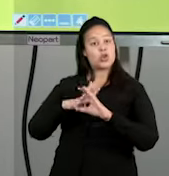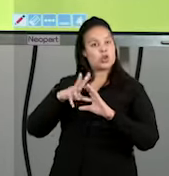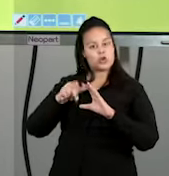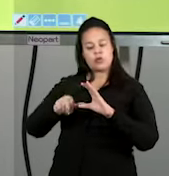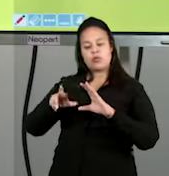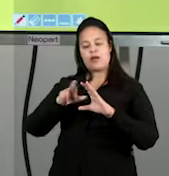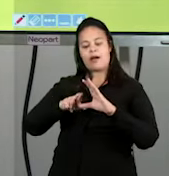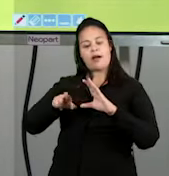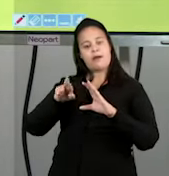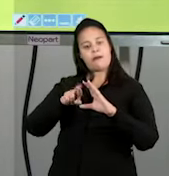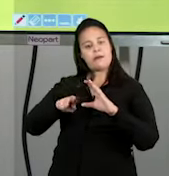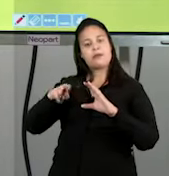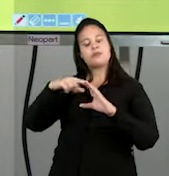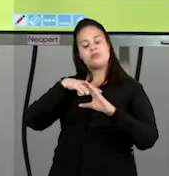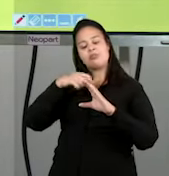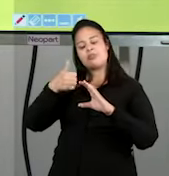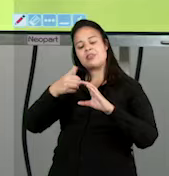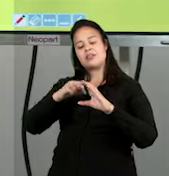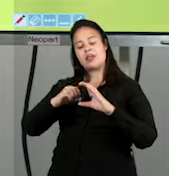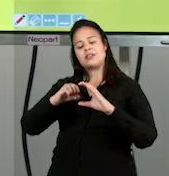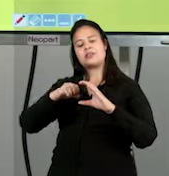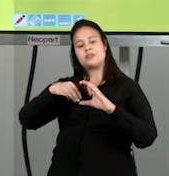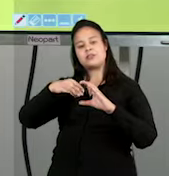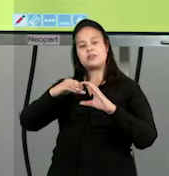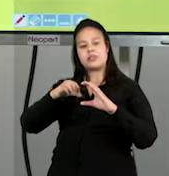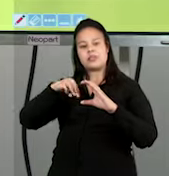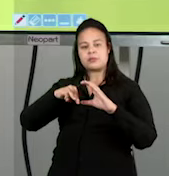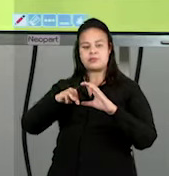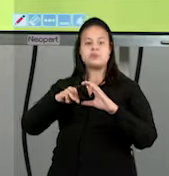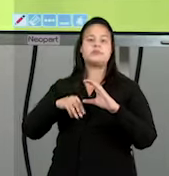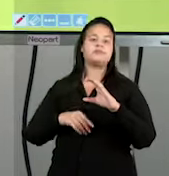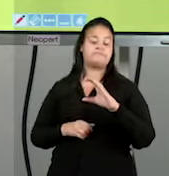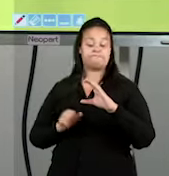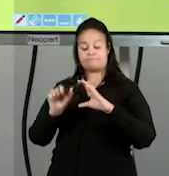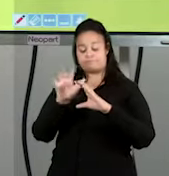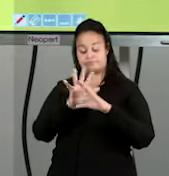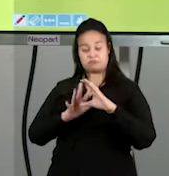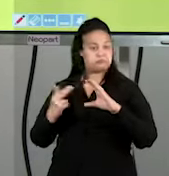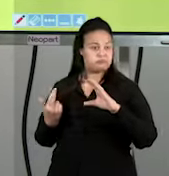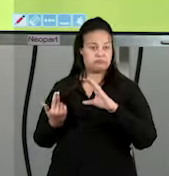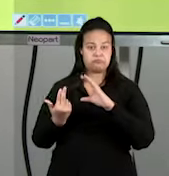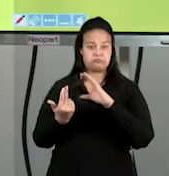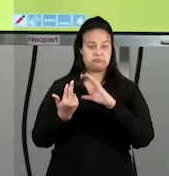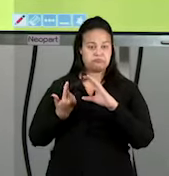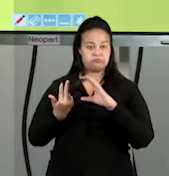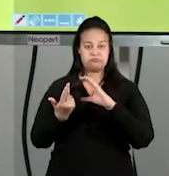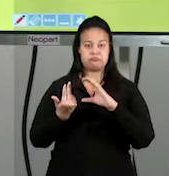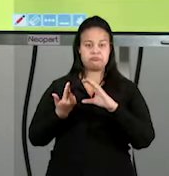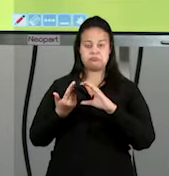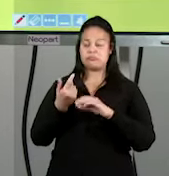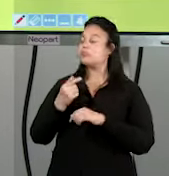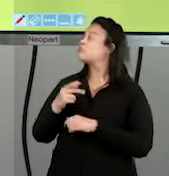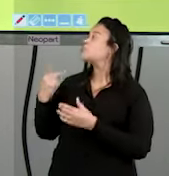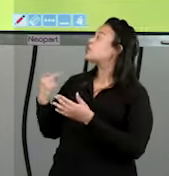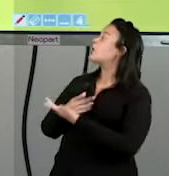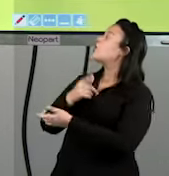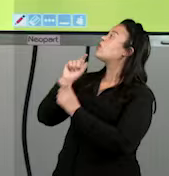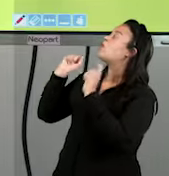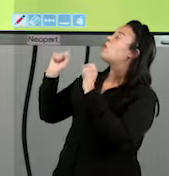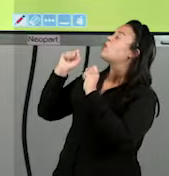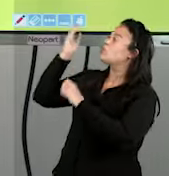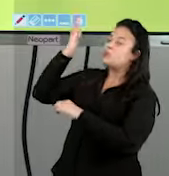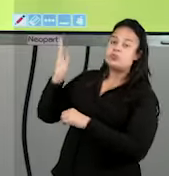de 10 centímetros, a área do círculo é a mesma, e o que